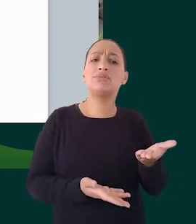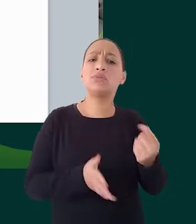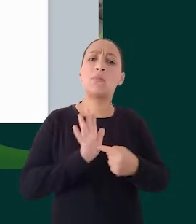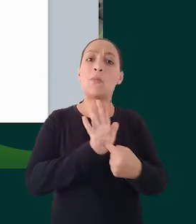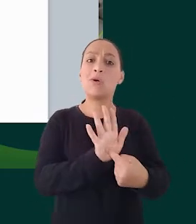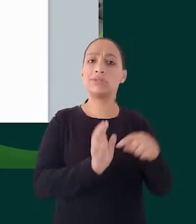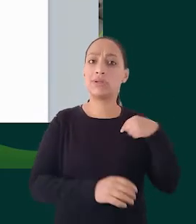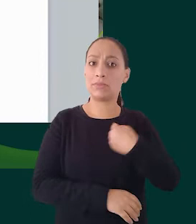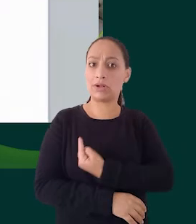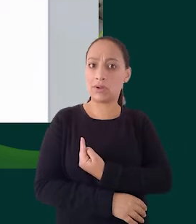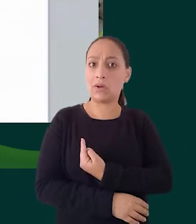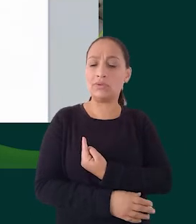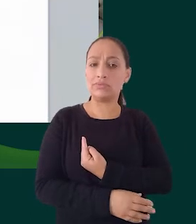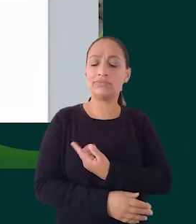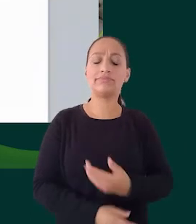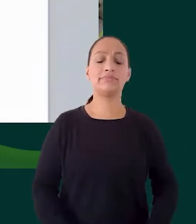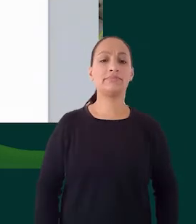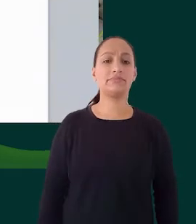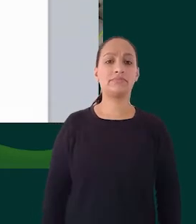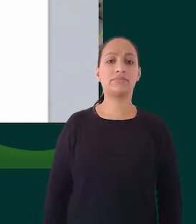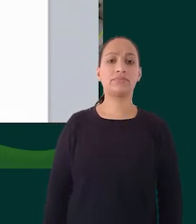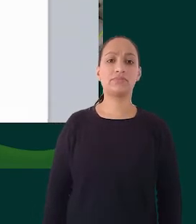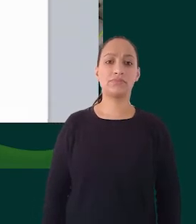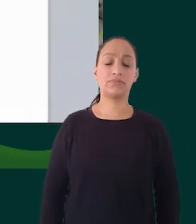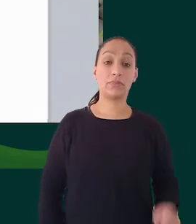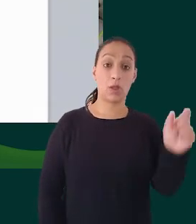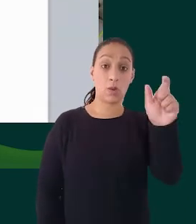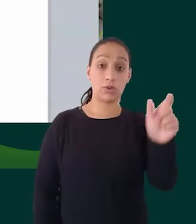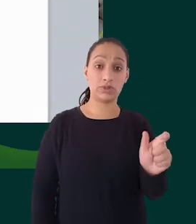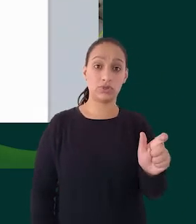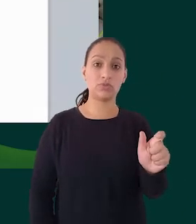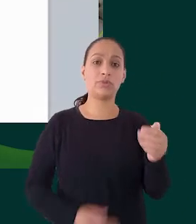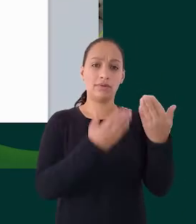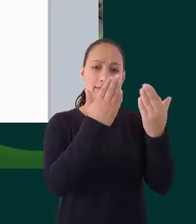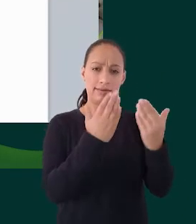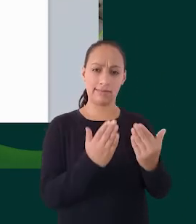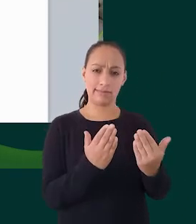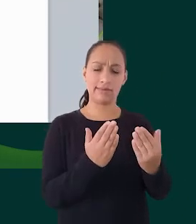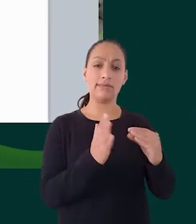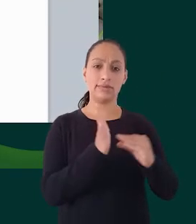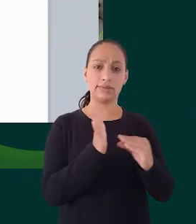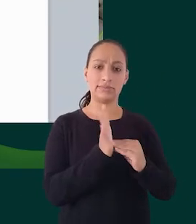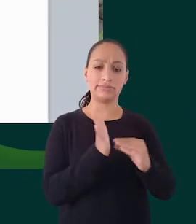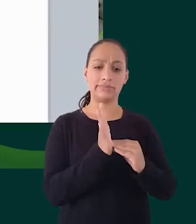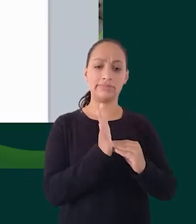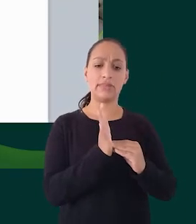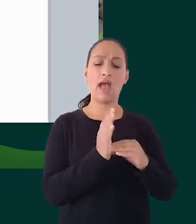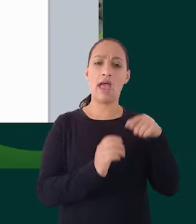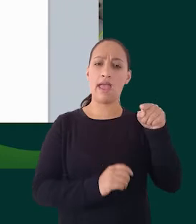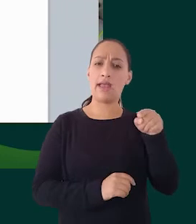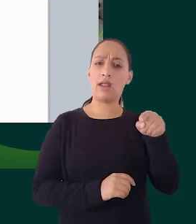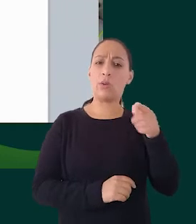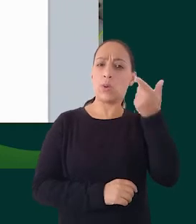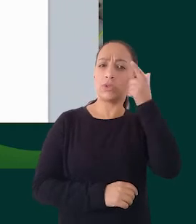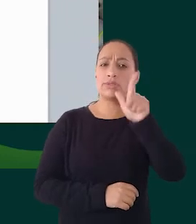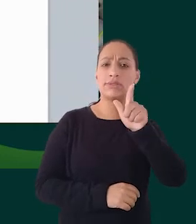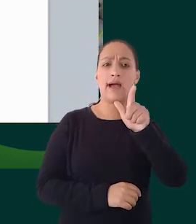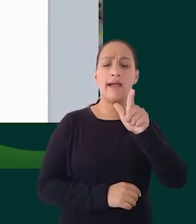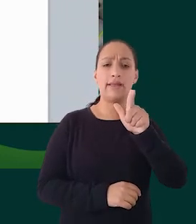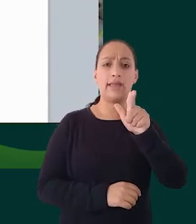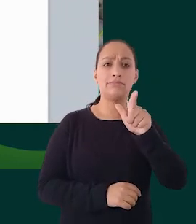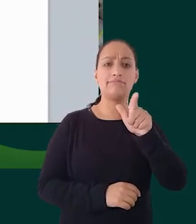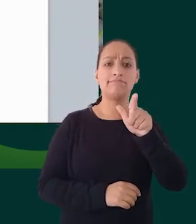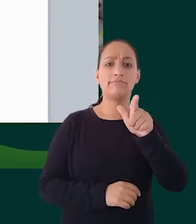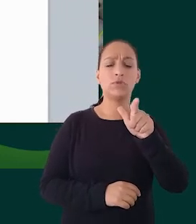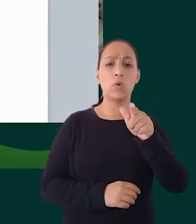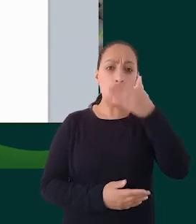aparece para a gente, né? Então, olha só, os algoritmos de machine learning, atualmente, né, eles conseguem estimar com grande confiança,